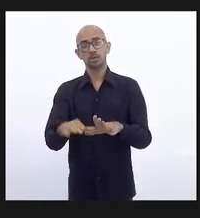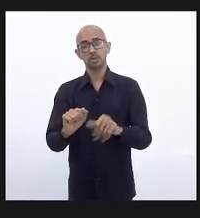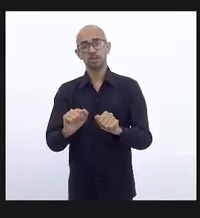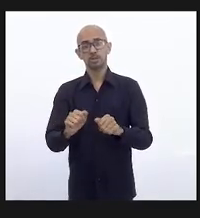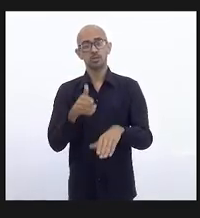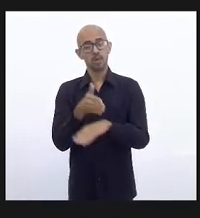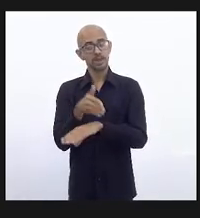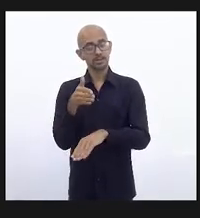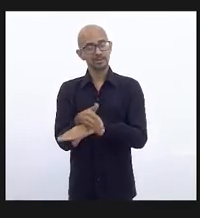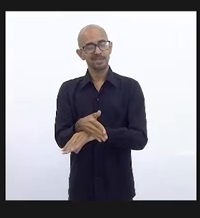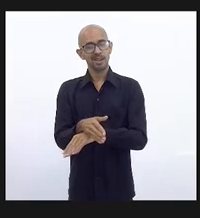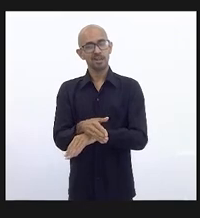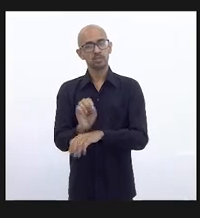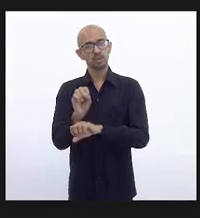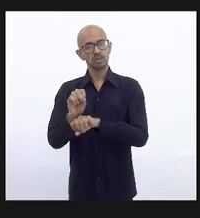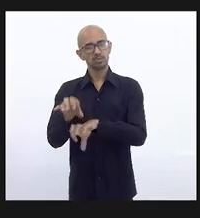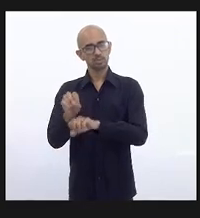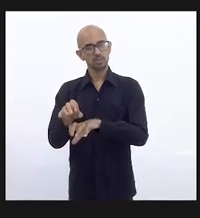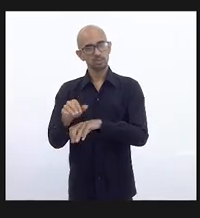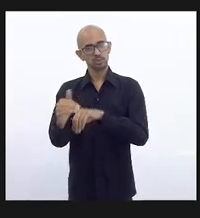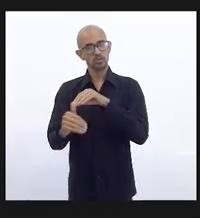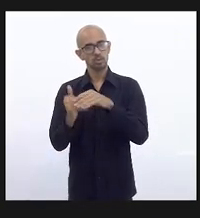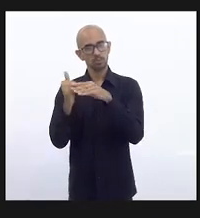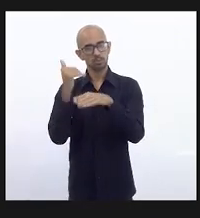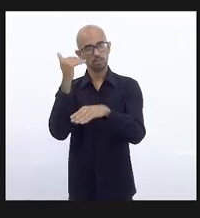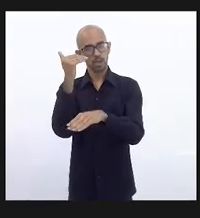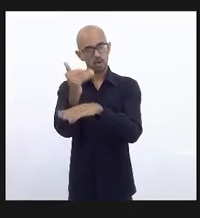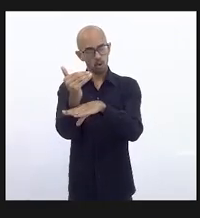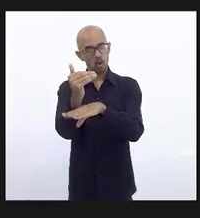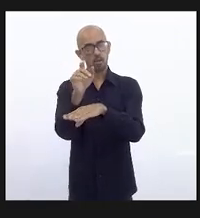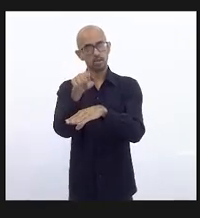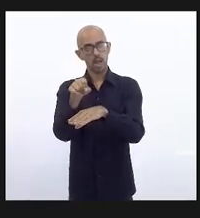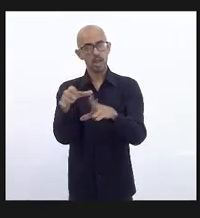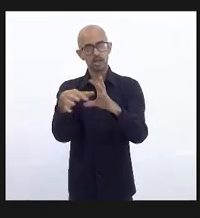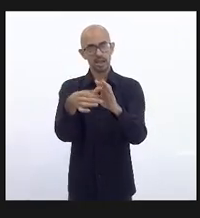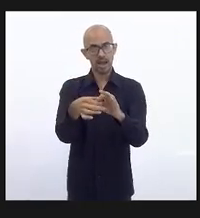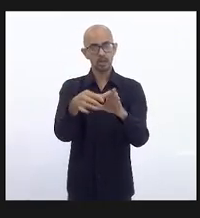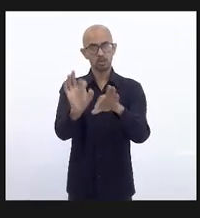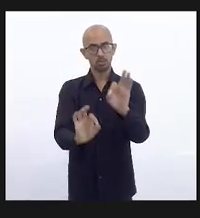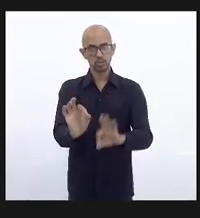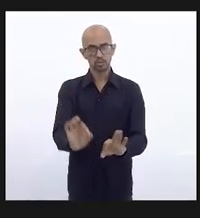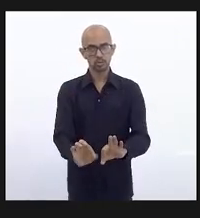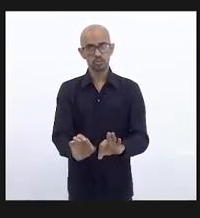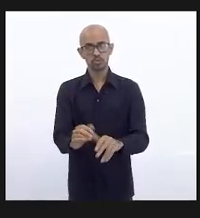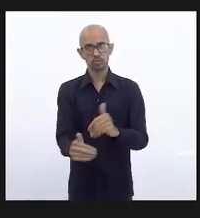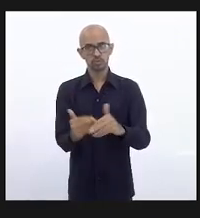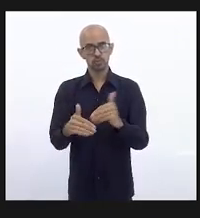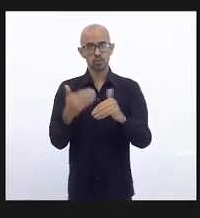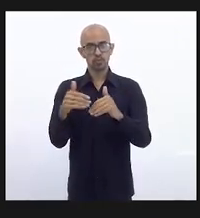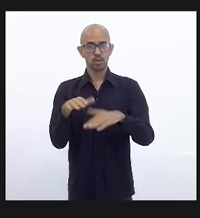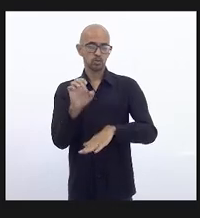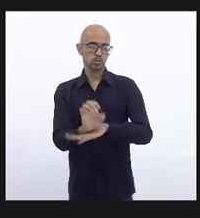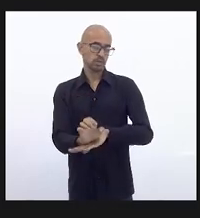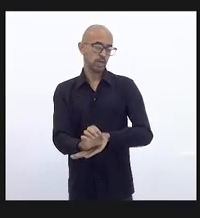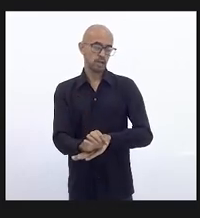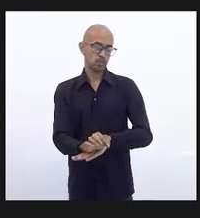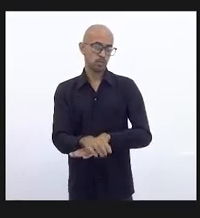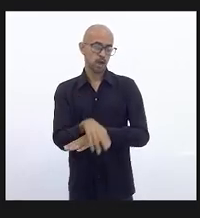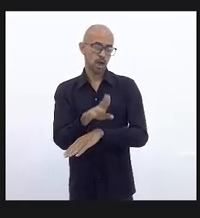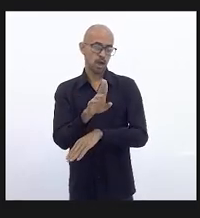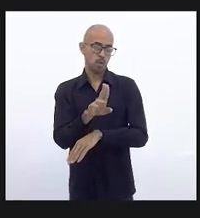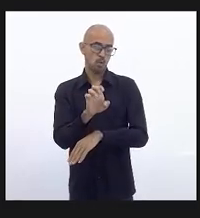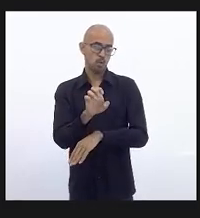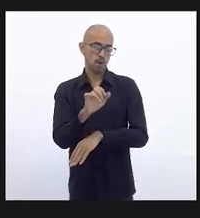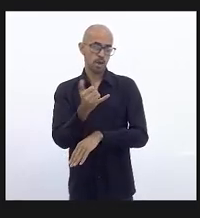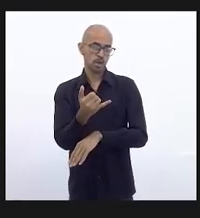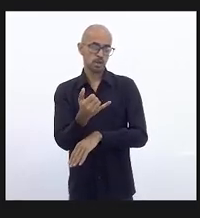ensino superior, ela é também uma vocação interligada a um projeto de desenvolvimento do Estado, a UENF cumprindo um papel